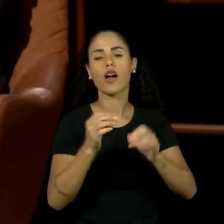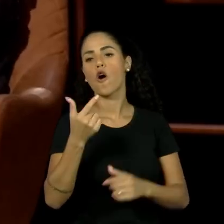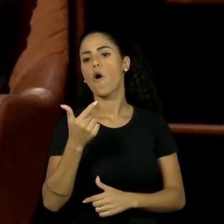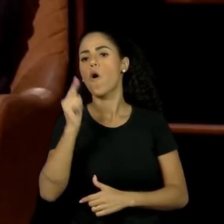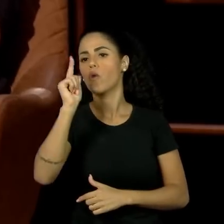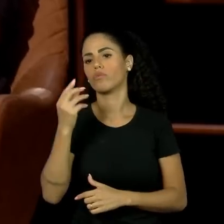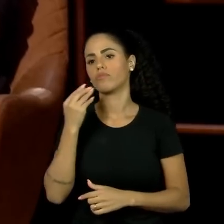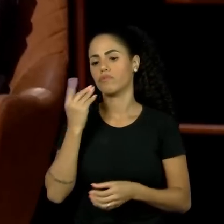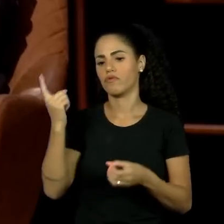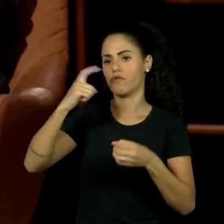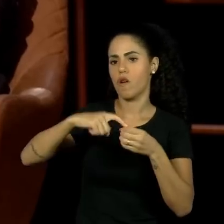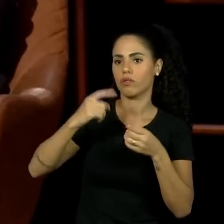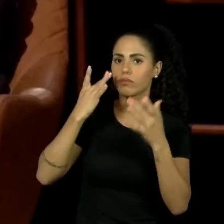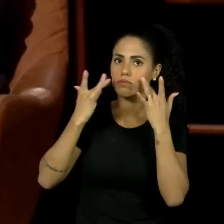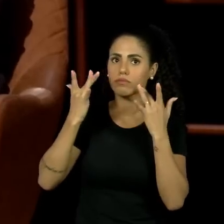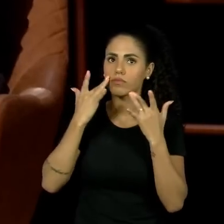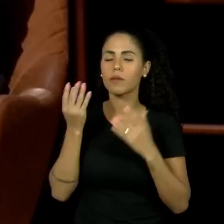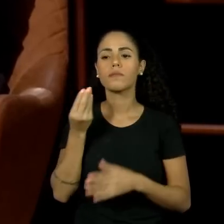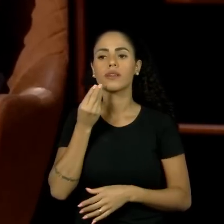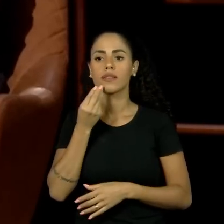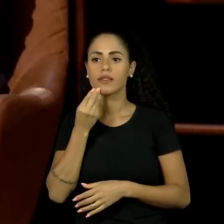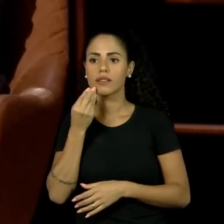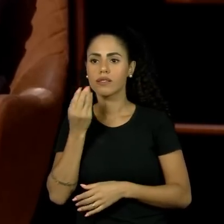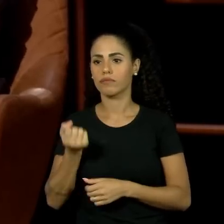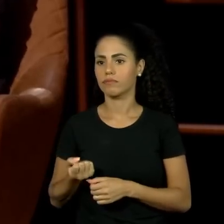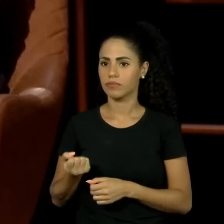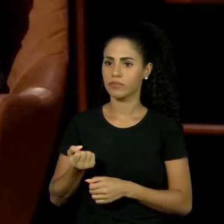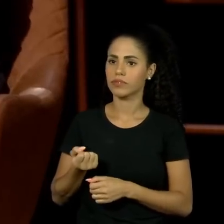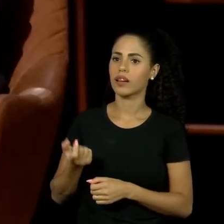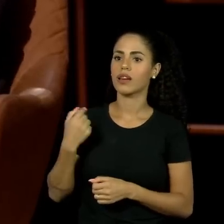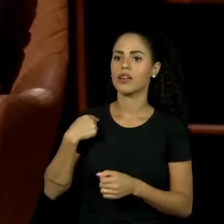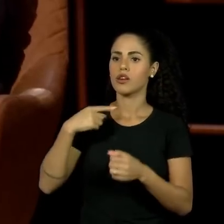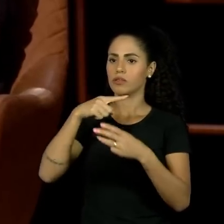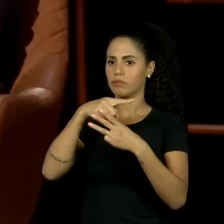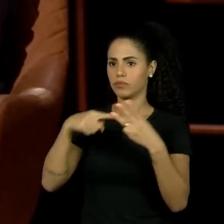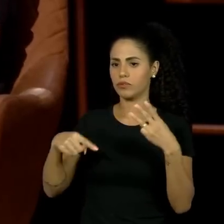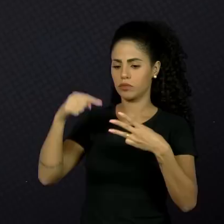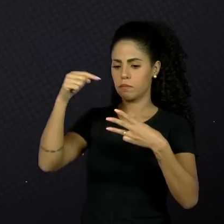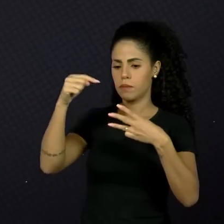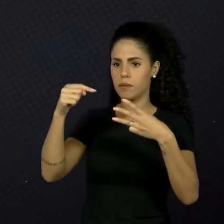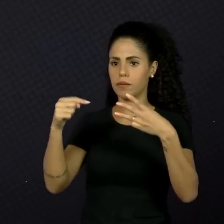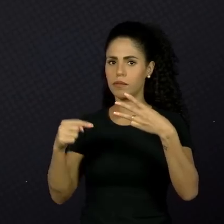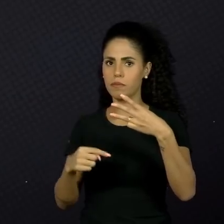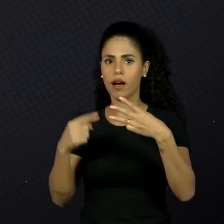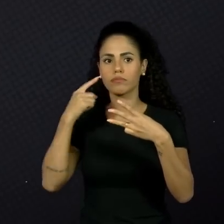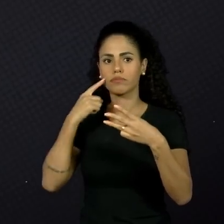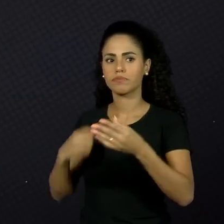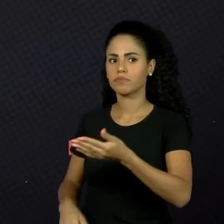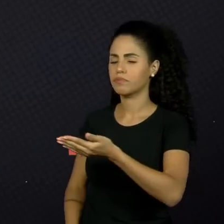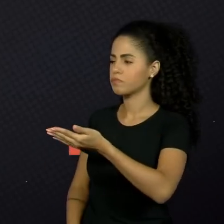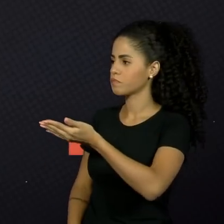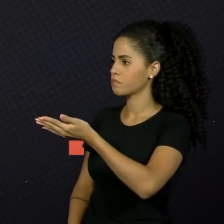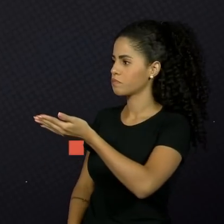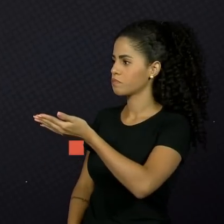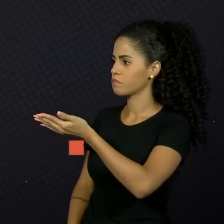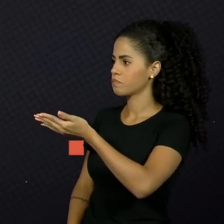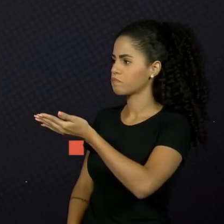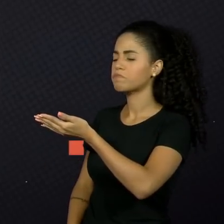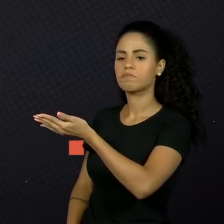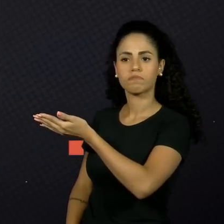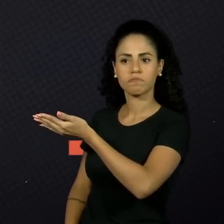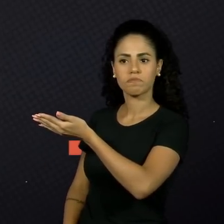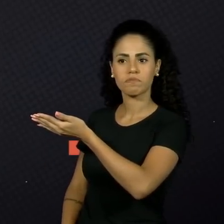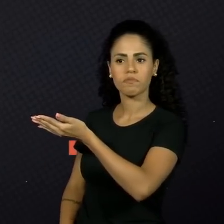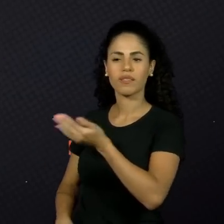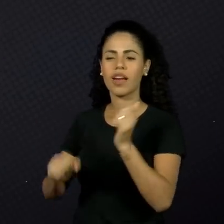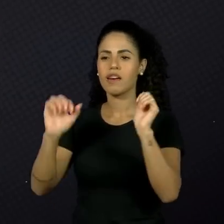trilogia, que é Antígona, Eletra e Medeia. Chamava Trágica.3, um